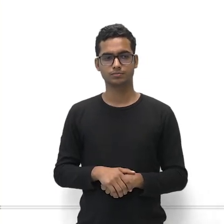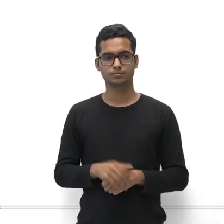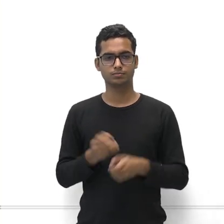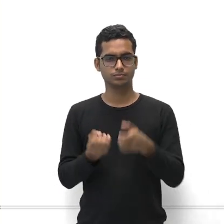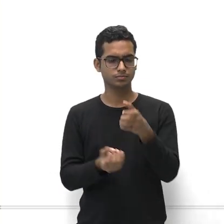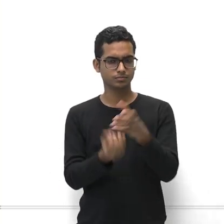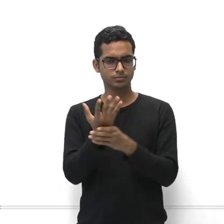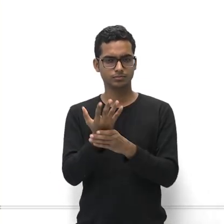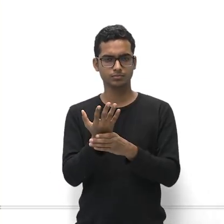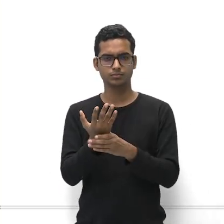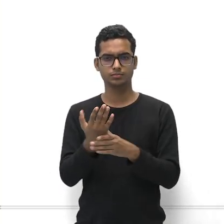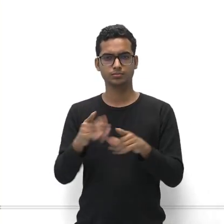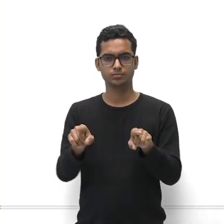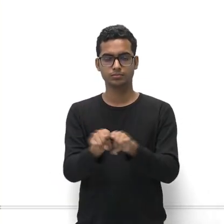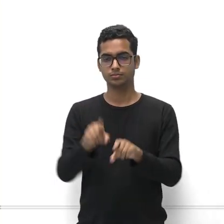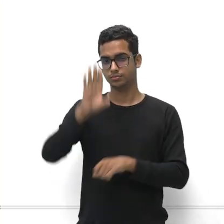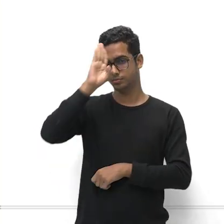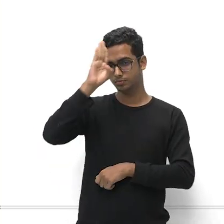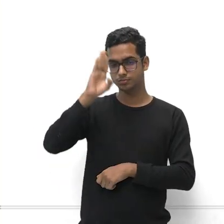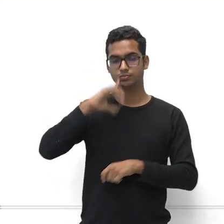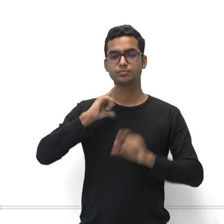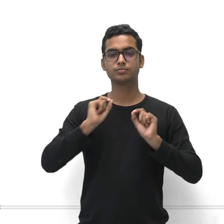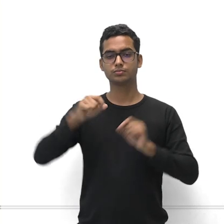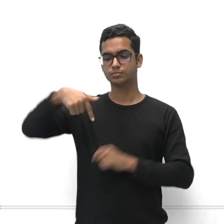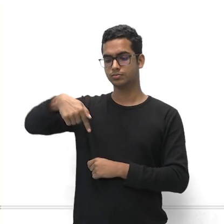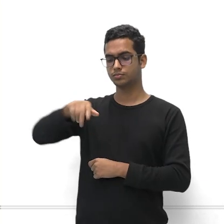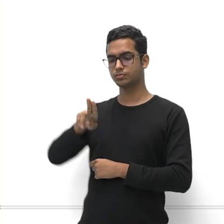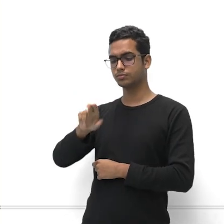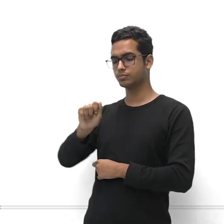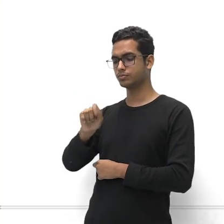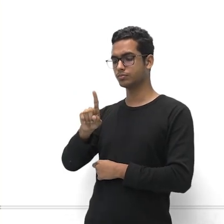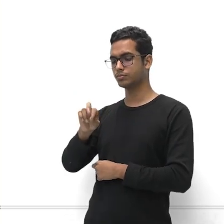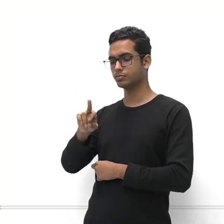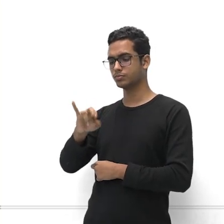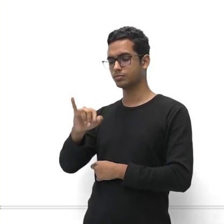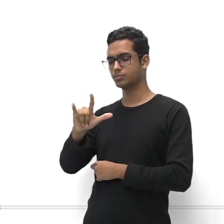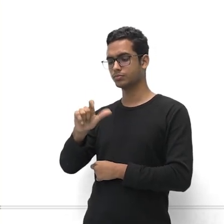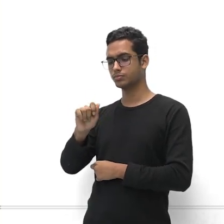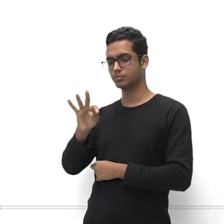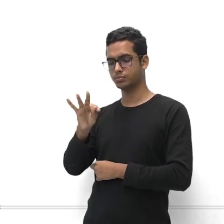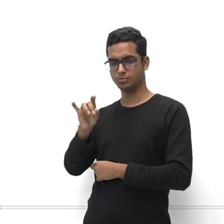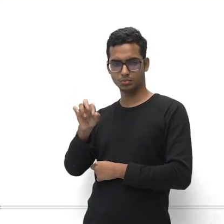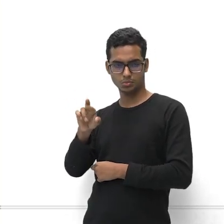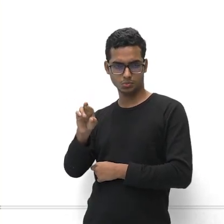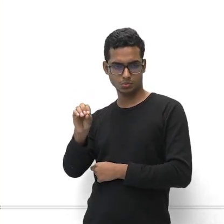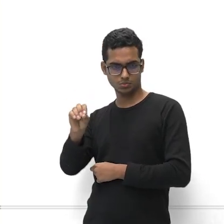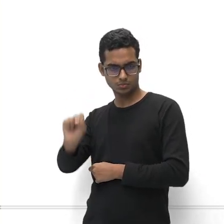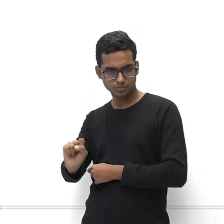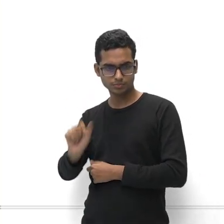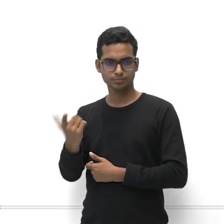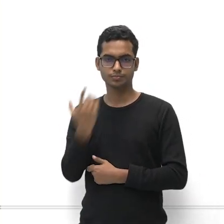principais quadriláteros. E na medida que fomos amadurecendo a nossa